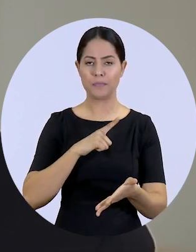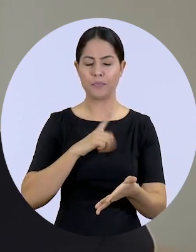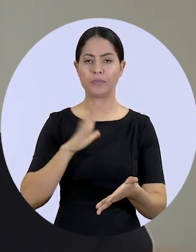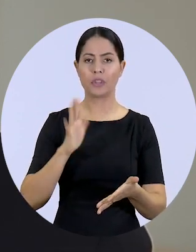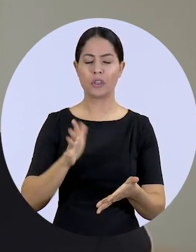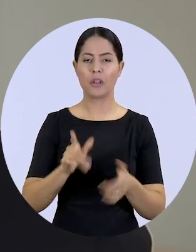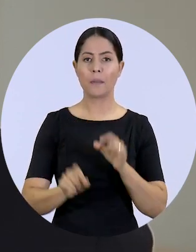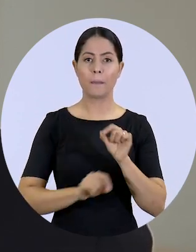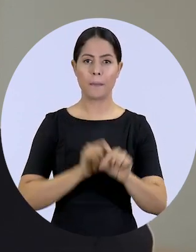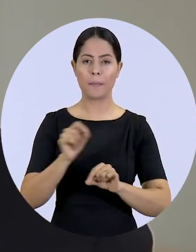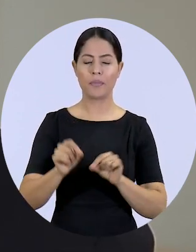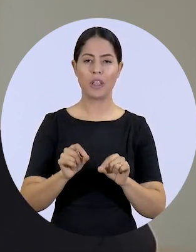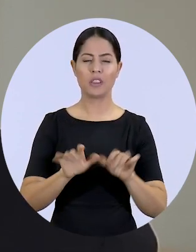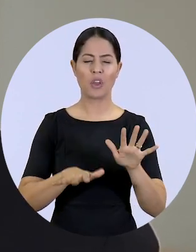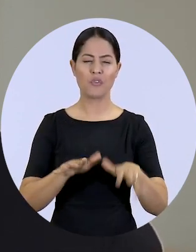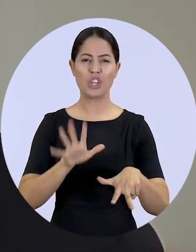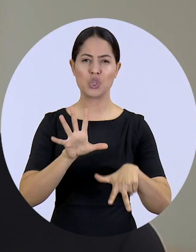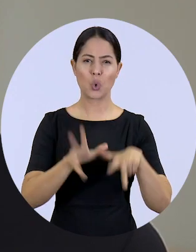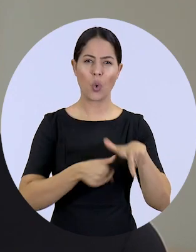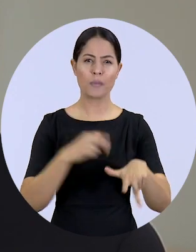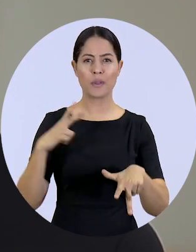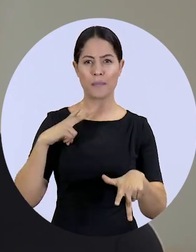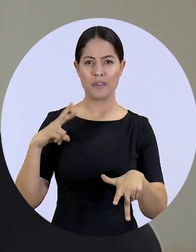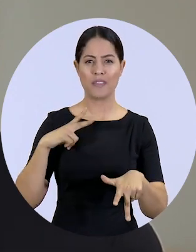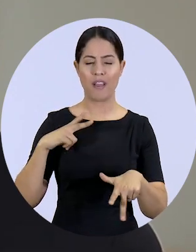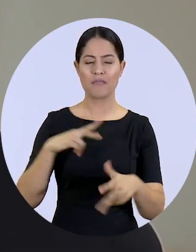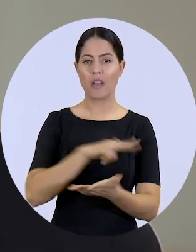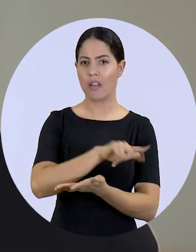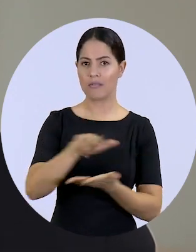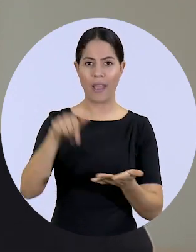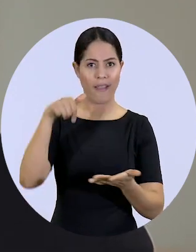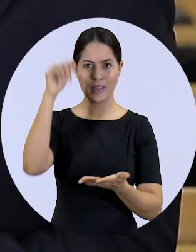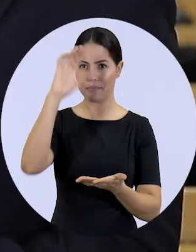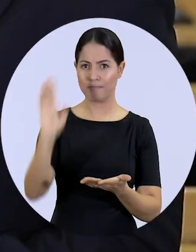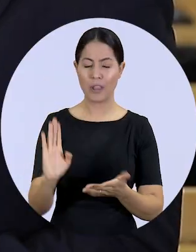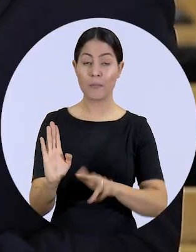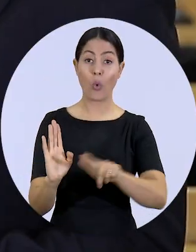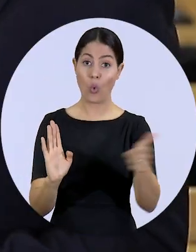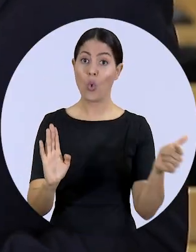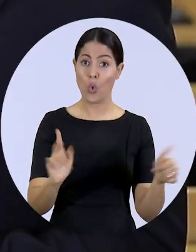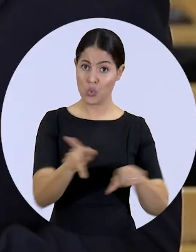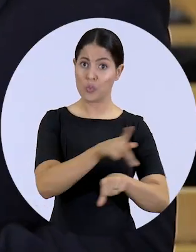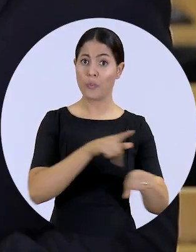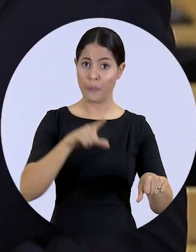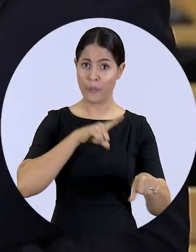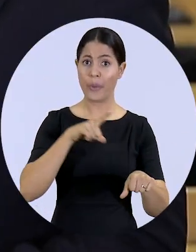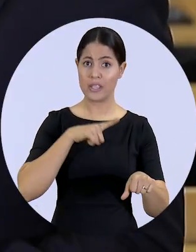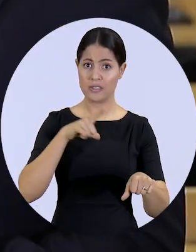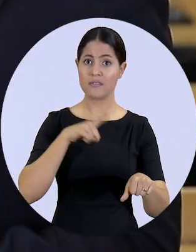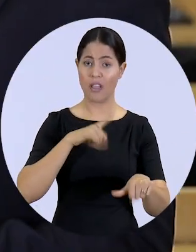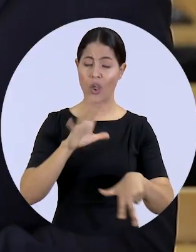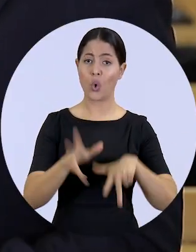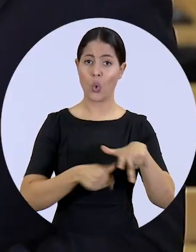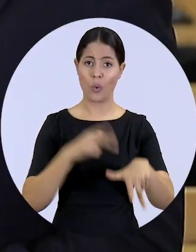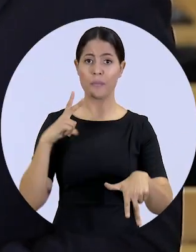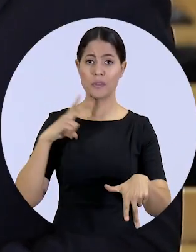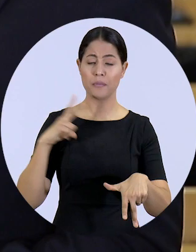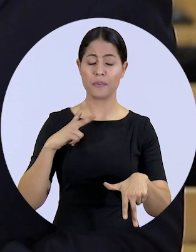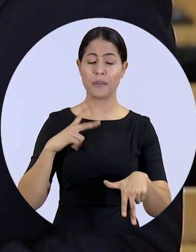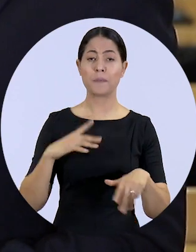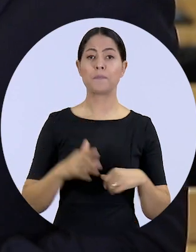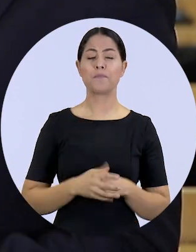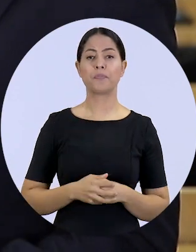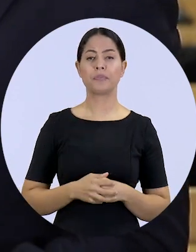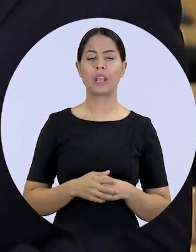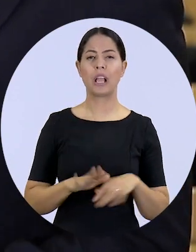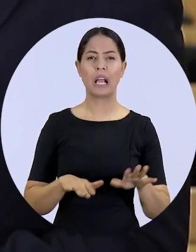de mentalidade, seria o crime de corrupção privada. Isso nós ainda não temos e vários países têm. Hoje há grandes empresas, há associações privadas